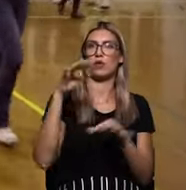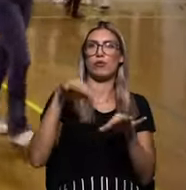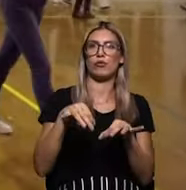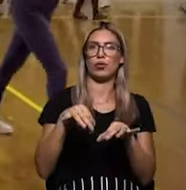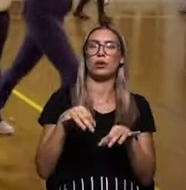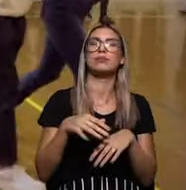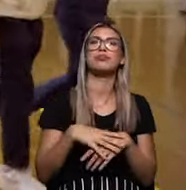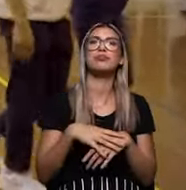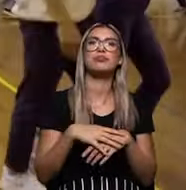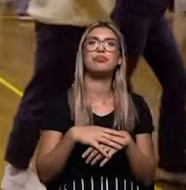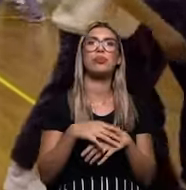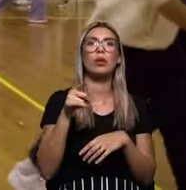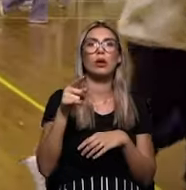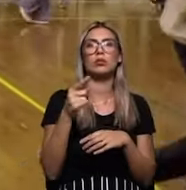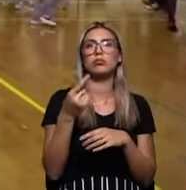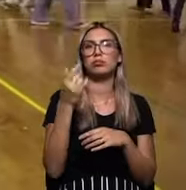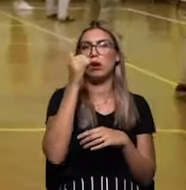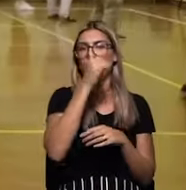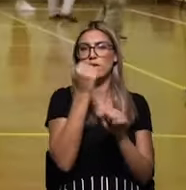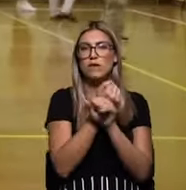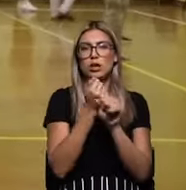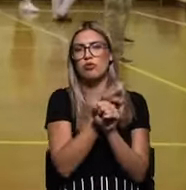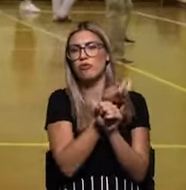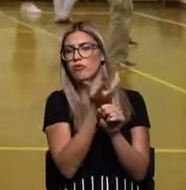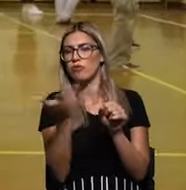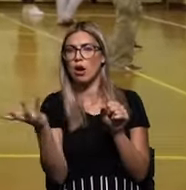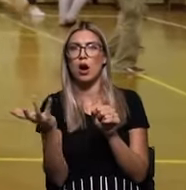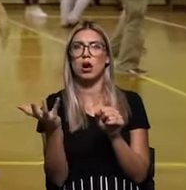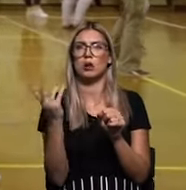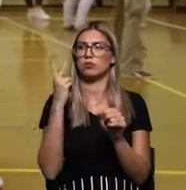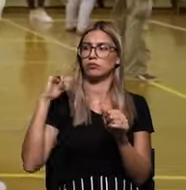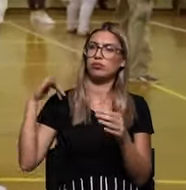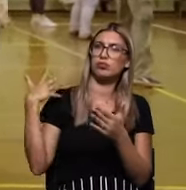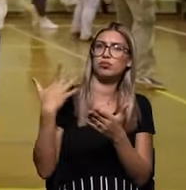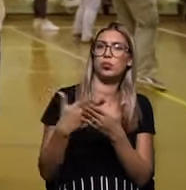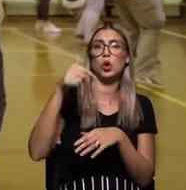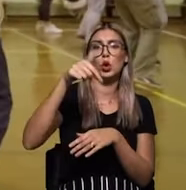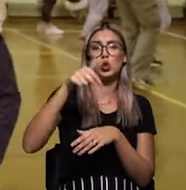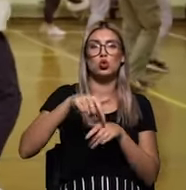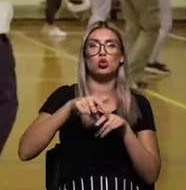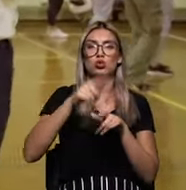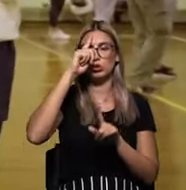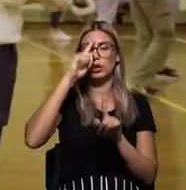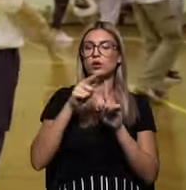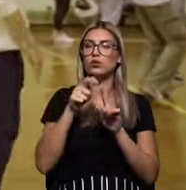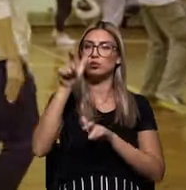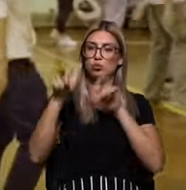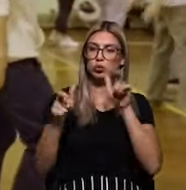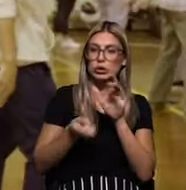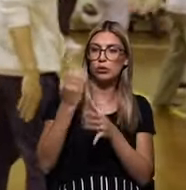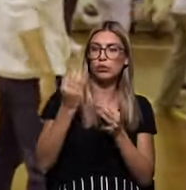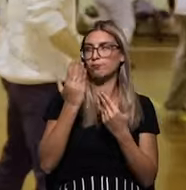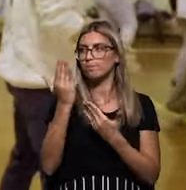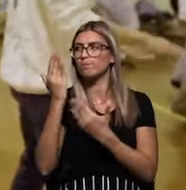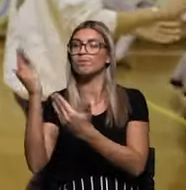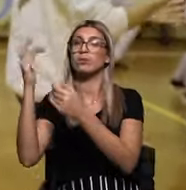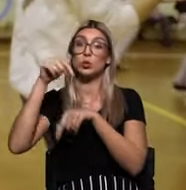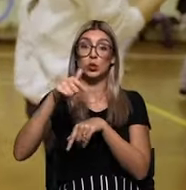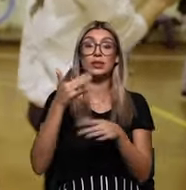XIX. Teve inúmeras atividades ao longo da sua vida e hoje, honrando os nossos fundadores, continua a ter teatro, agora teatro feito